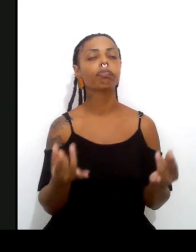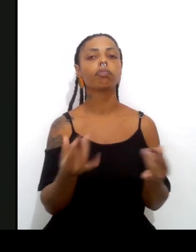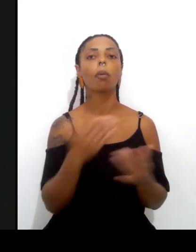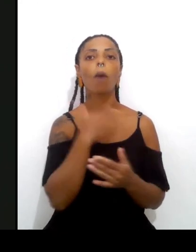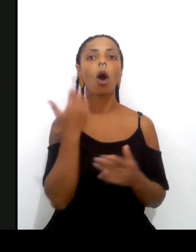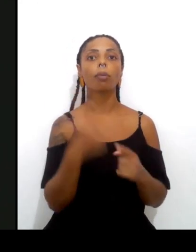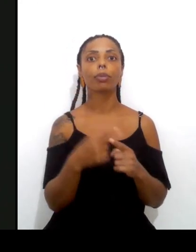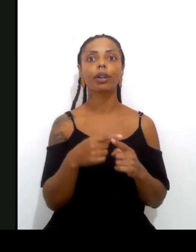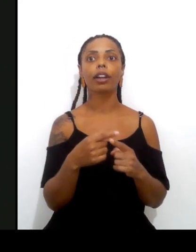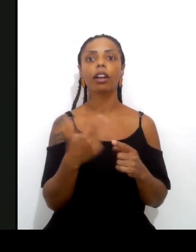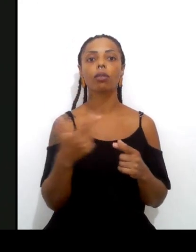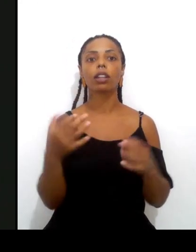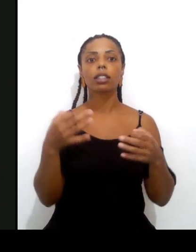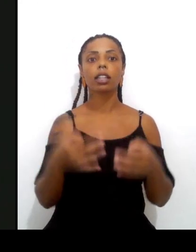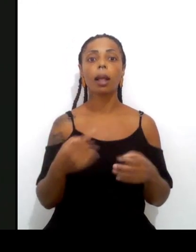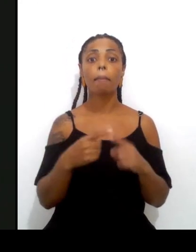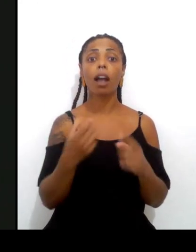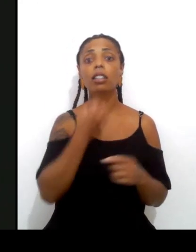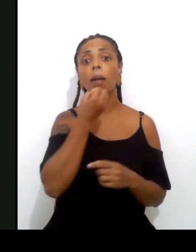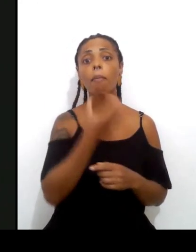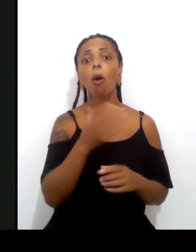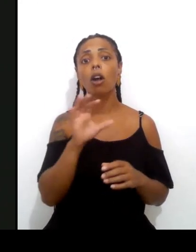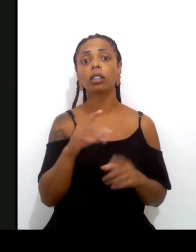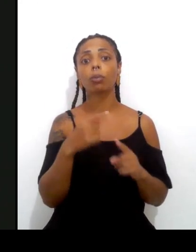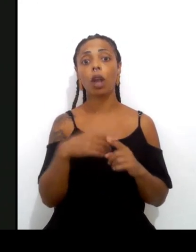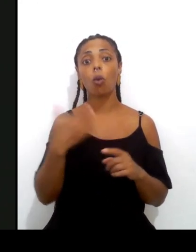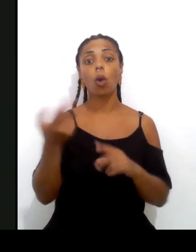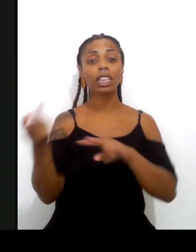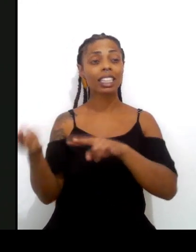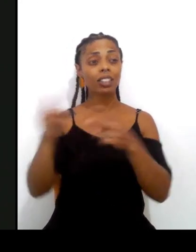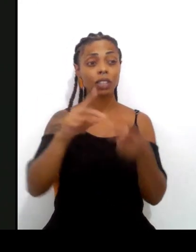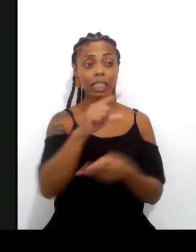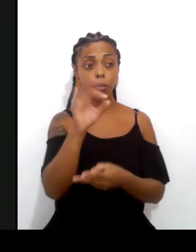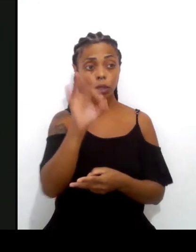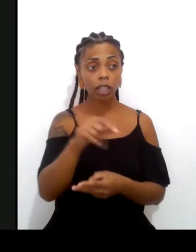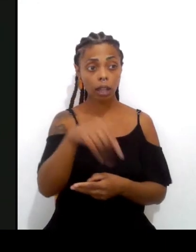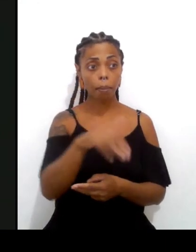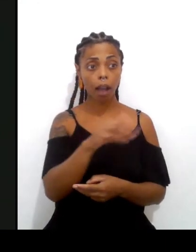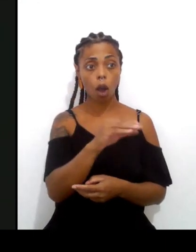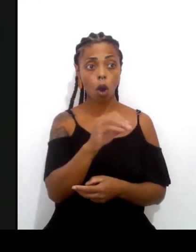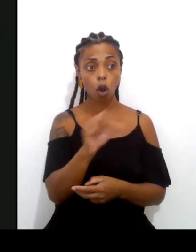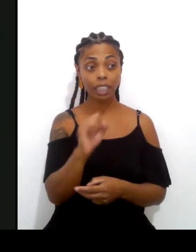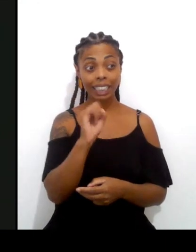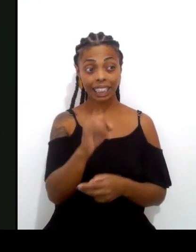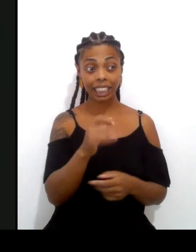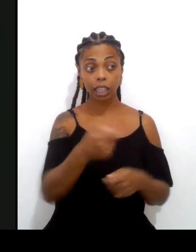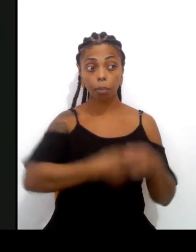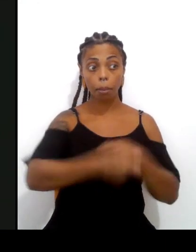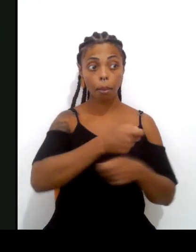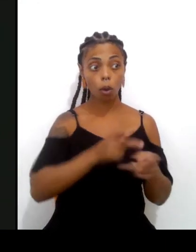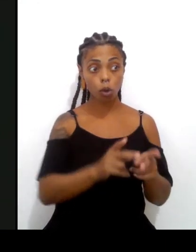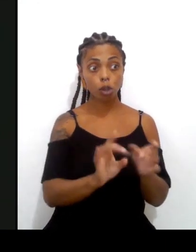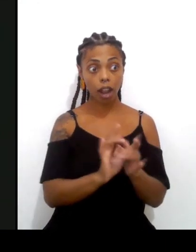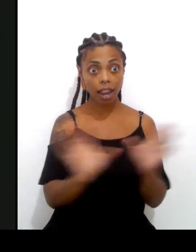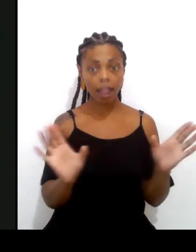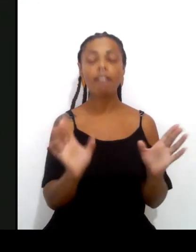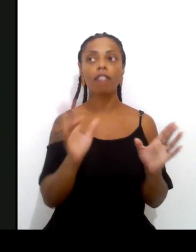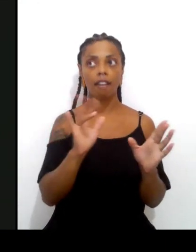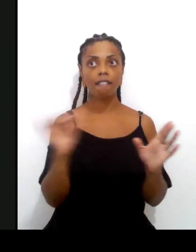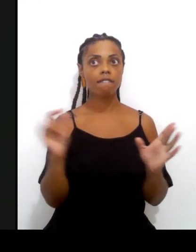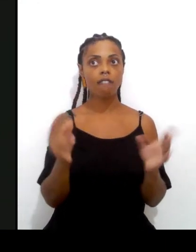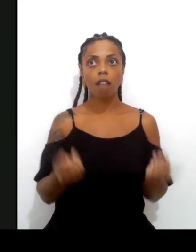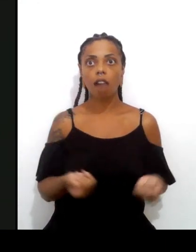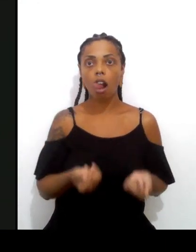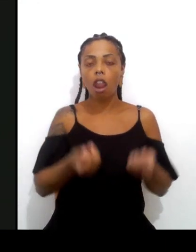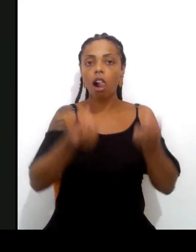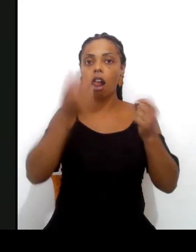que quando a transferência para o Marrocos for concluída e seus marroquinos mantiverem o Mercado Livre haverá um bom aqui e eu não acho que você